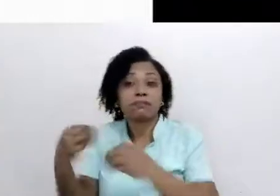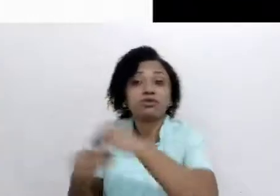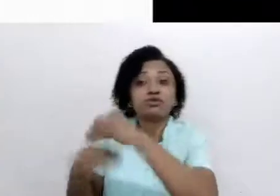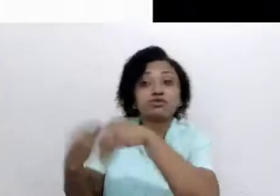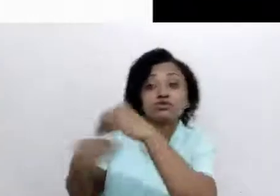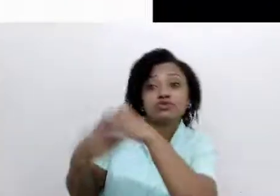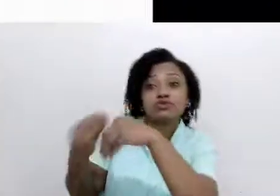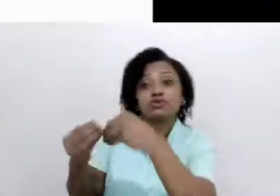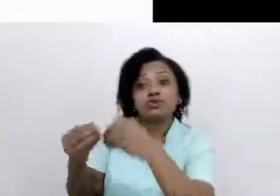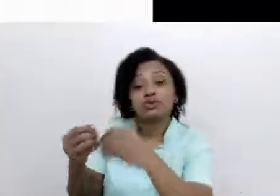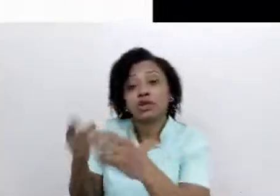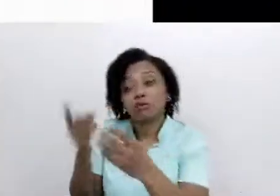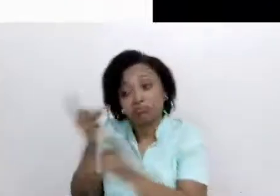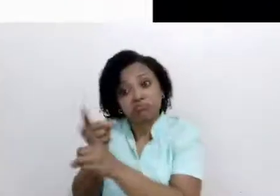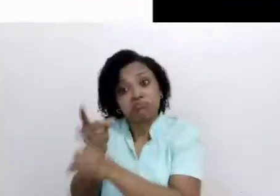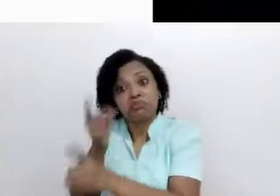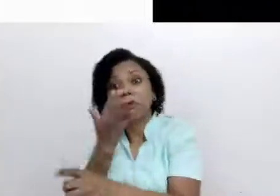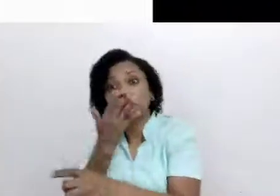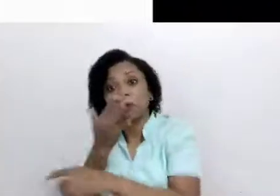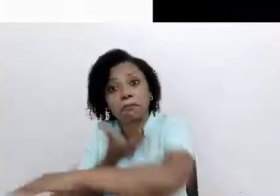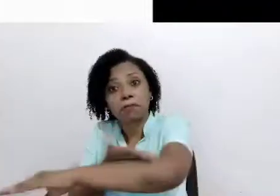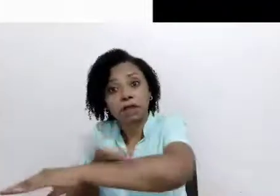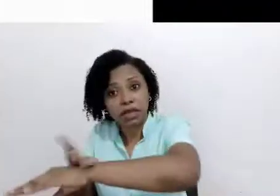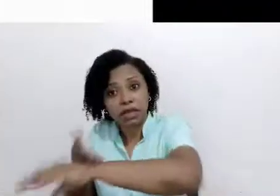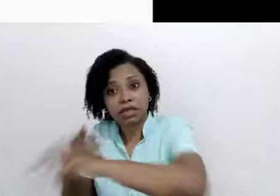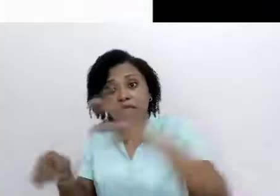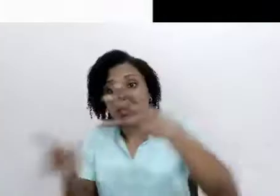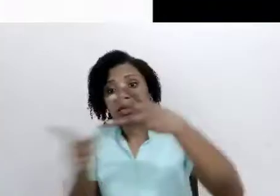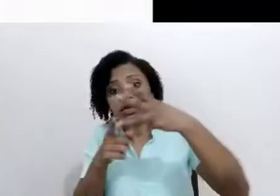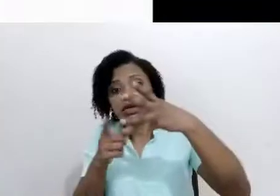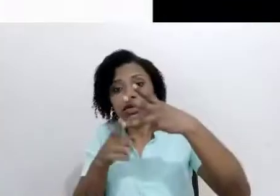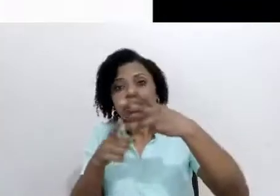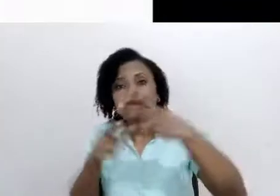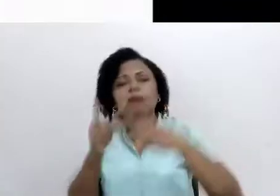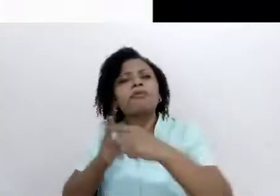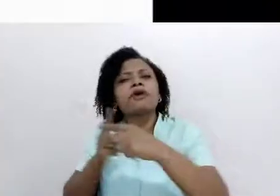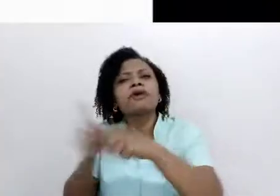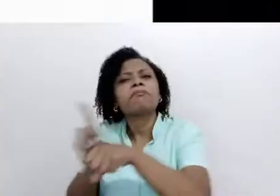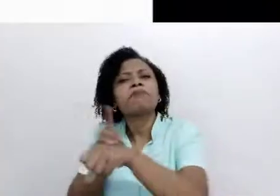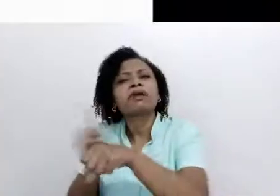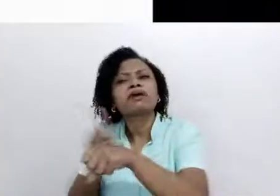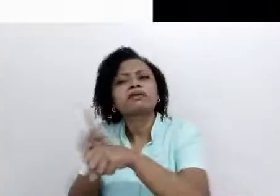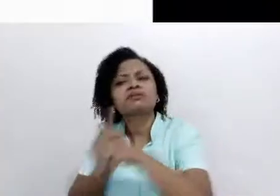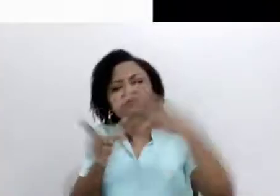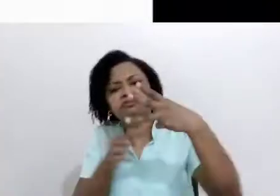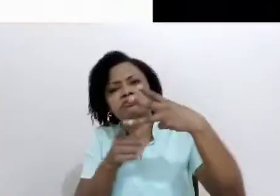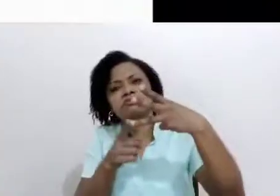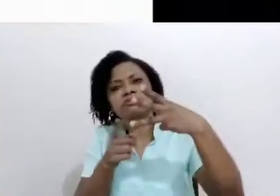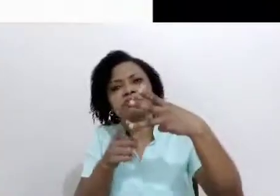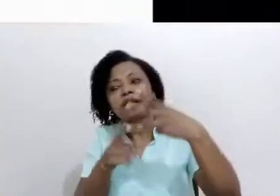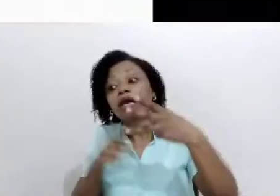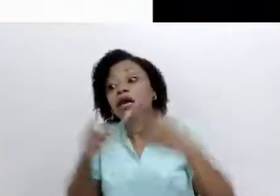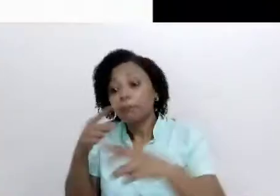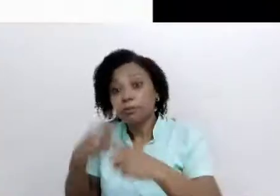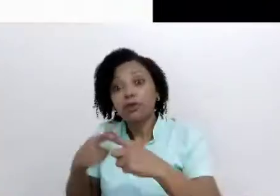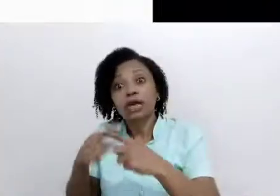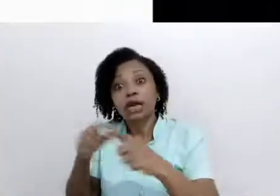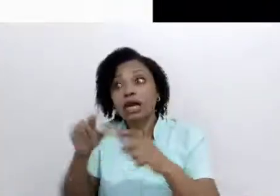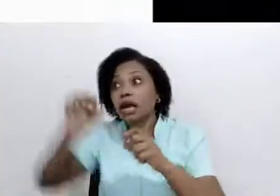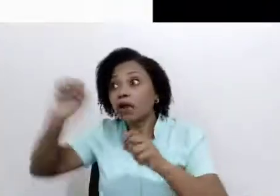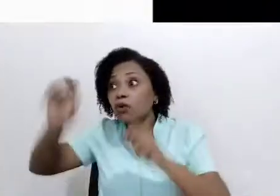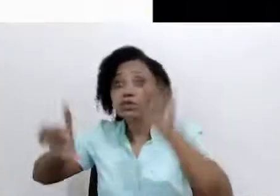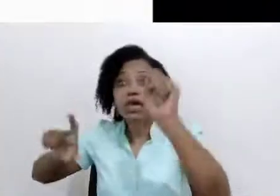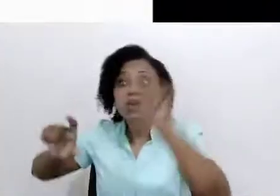mistura, formando assim o branco. E um objeto vai ser preto por quê? Porque ele simplesmente vai absorver todas